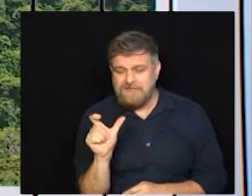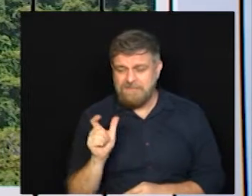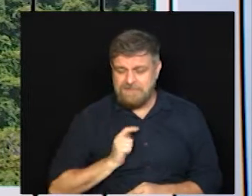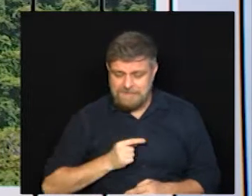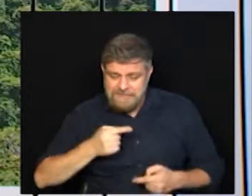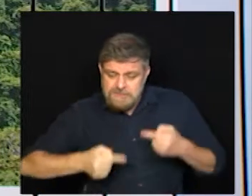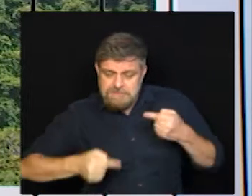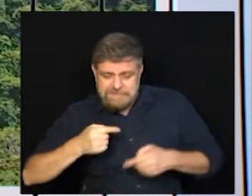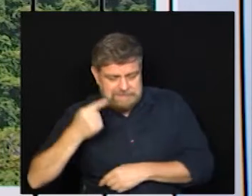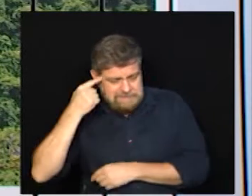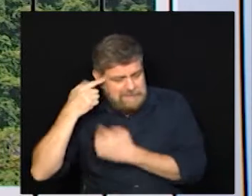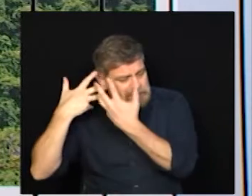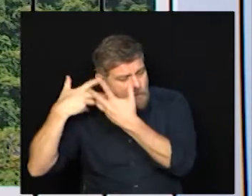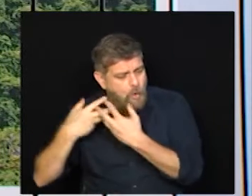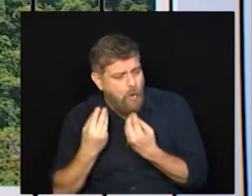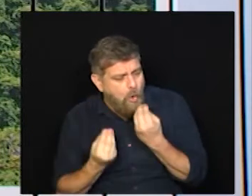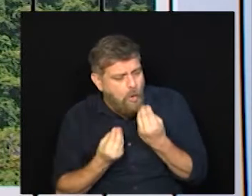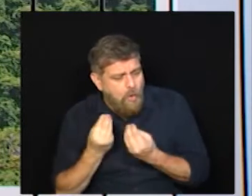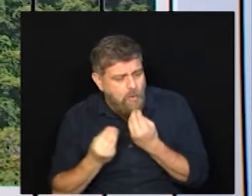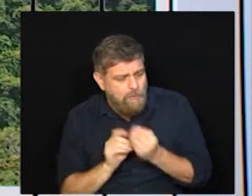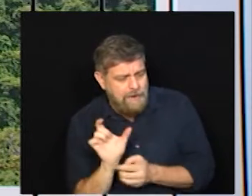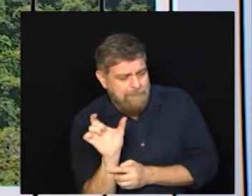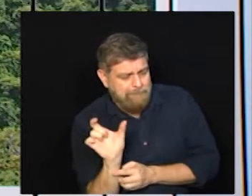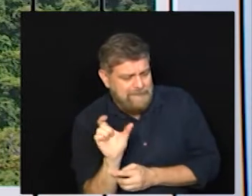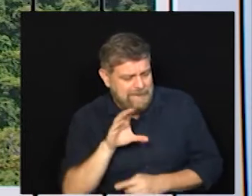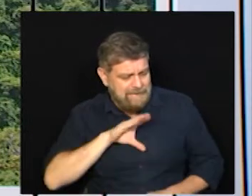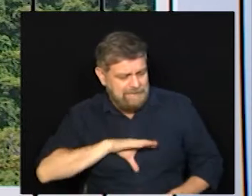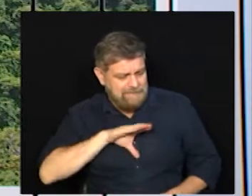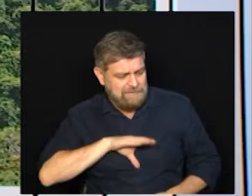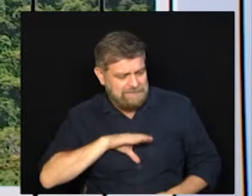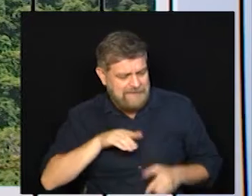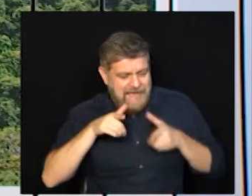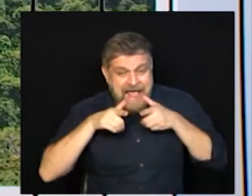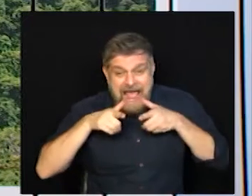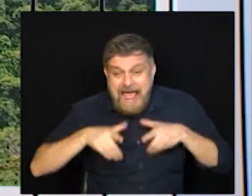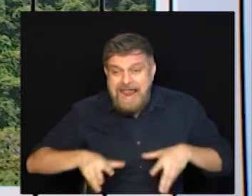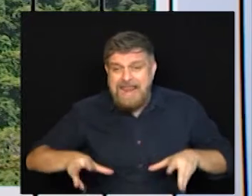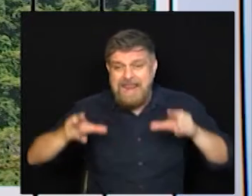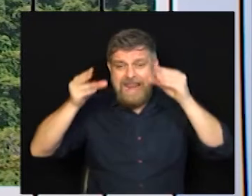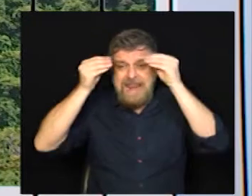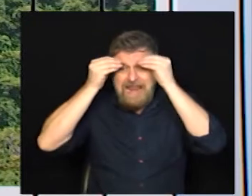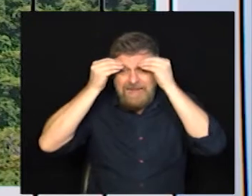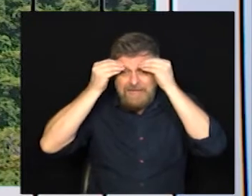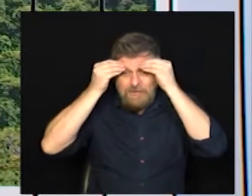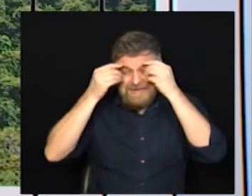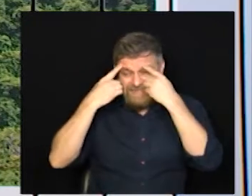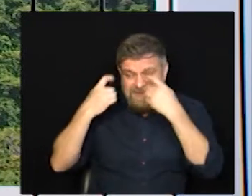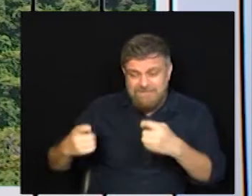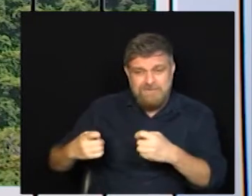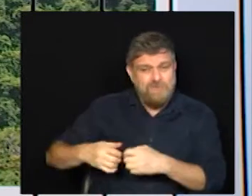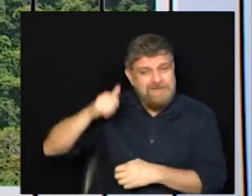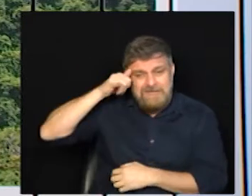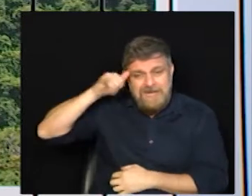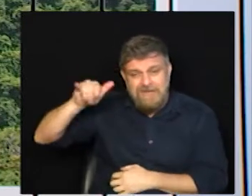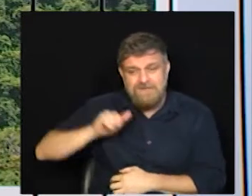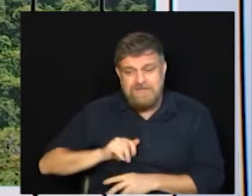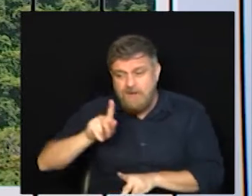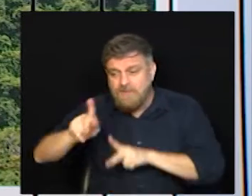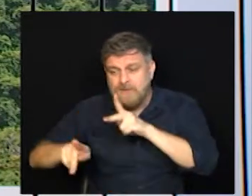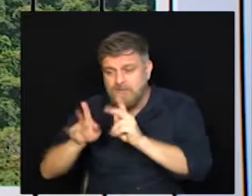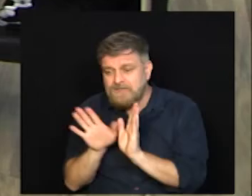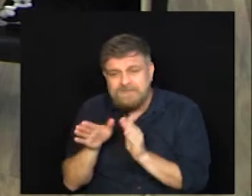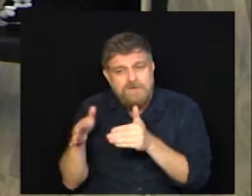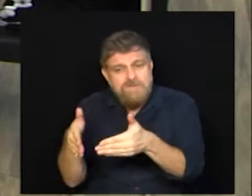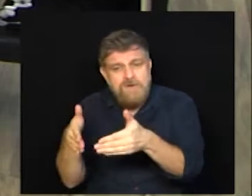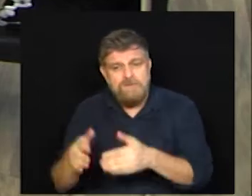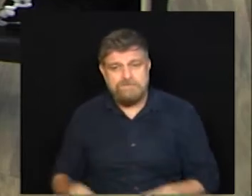gente pensar em como que a gente pode não ter uma linguagem violenta também quando a gente vai falar com a população. Sim,